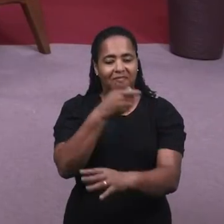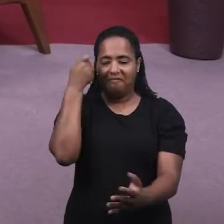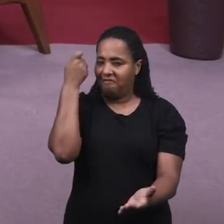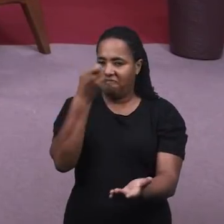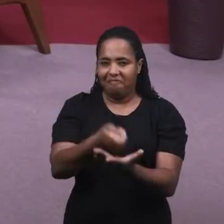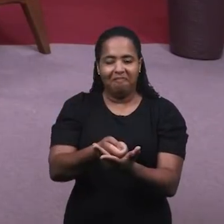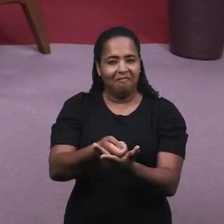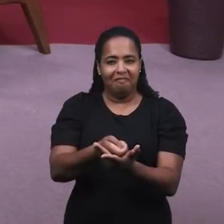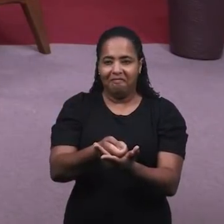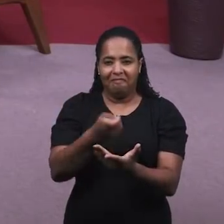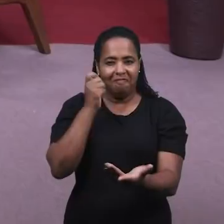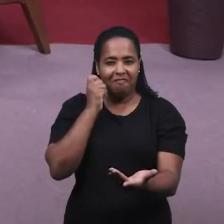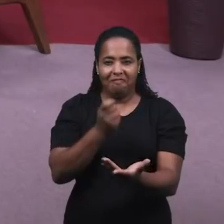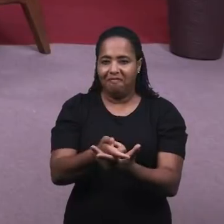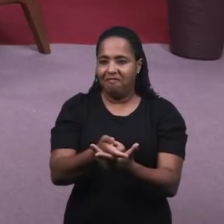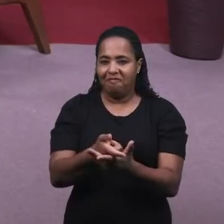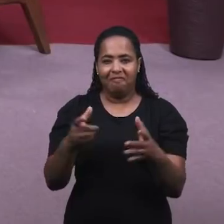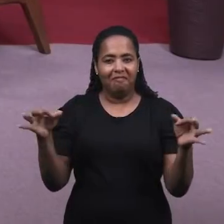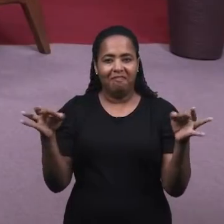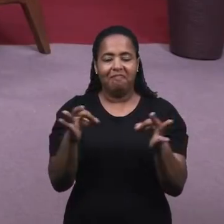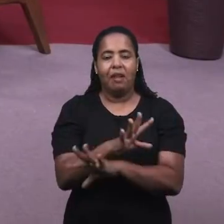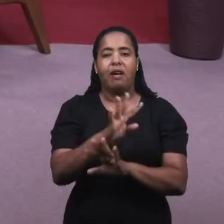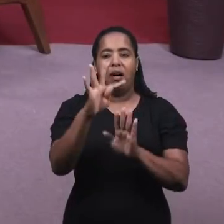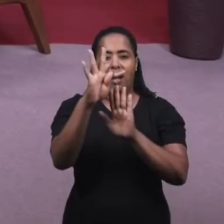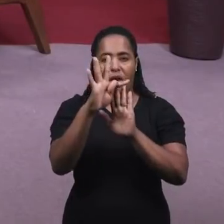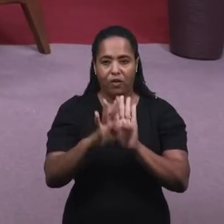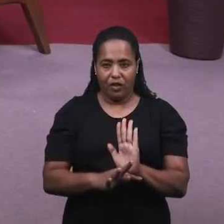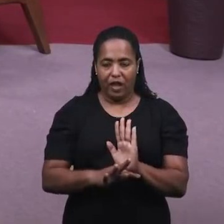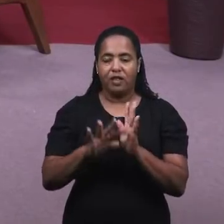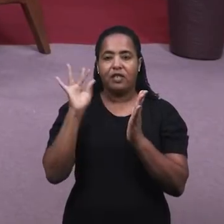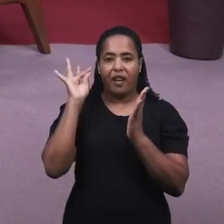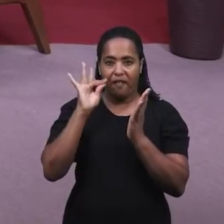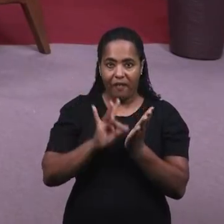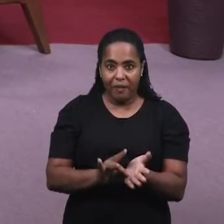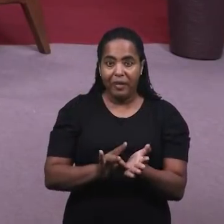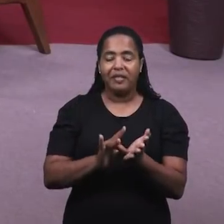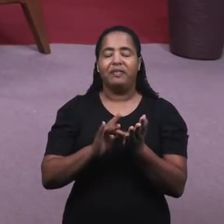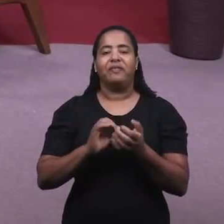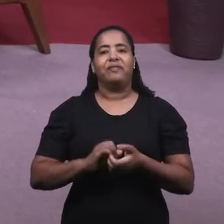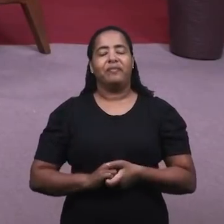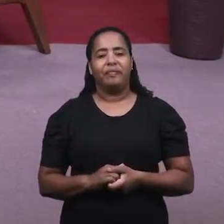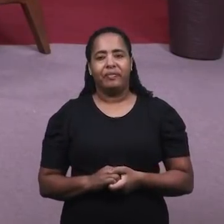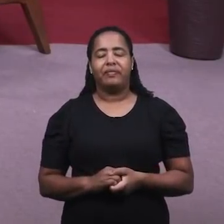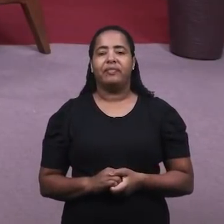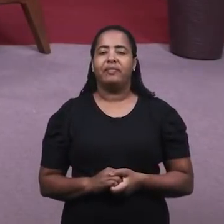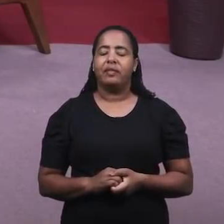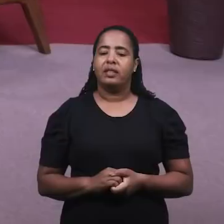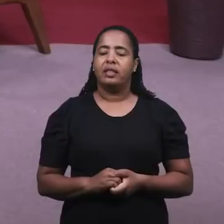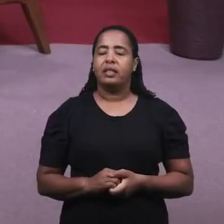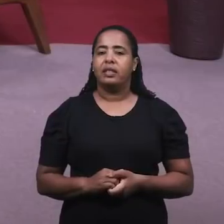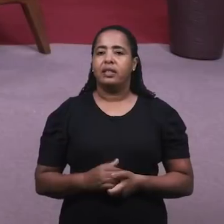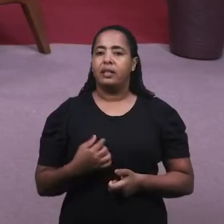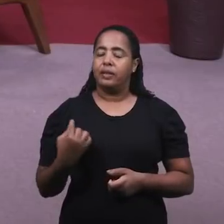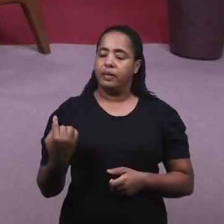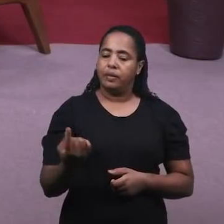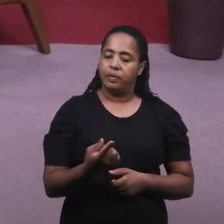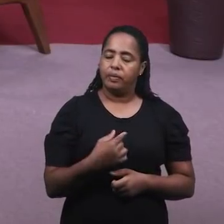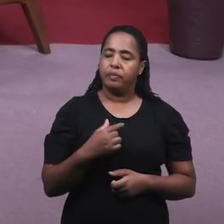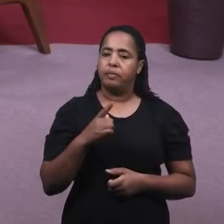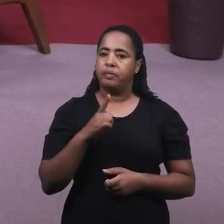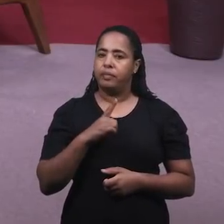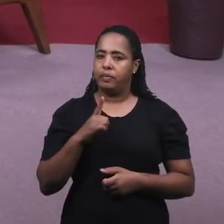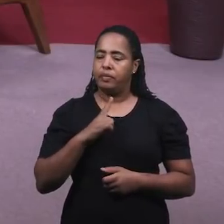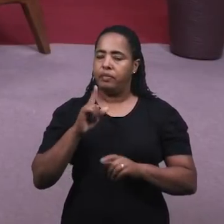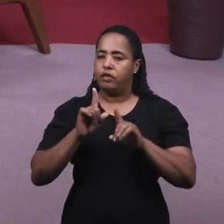pago. É o texto aí confirmando isso. Amém. Mas nós temos uma audiência, um grupo que está